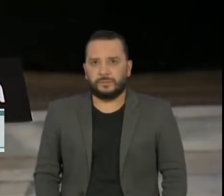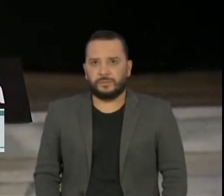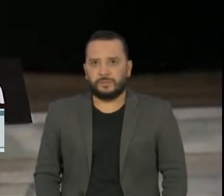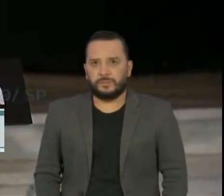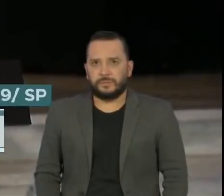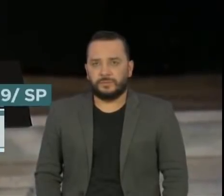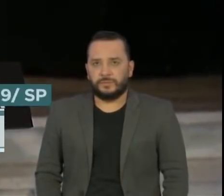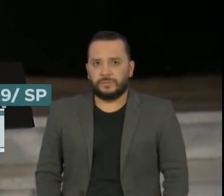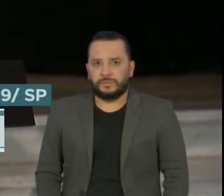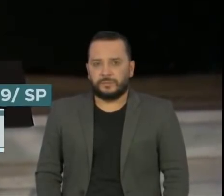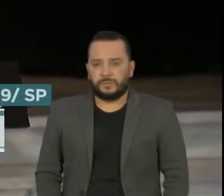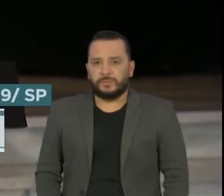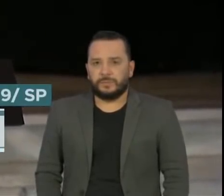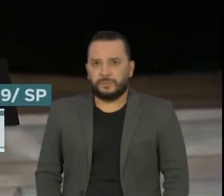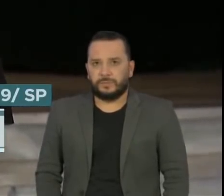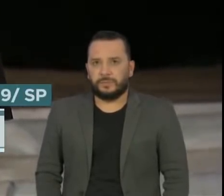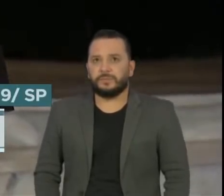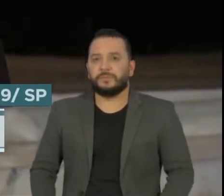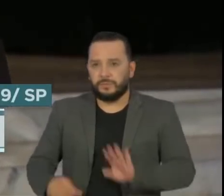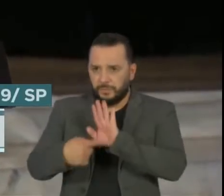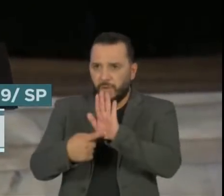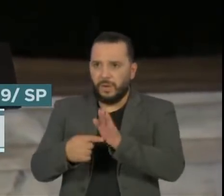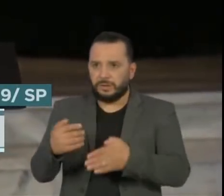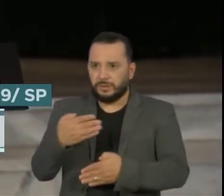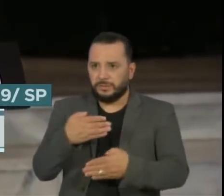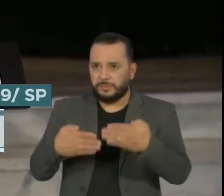Pode apresentar o slide, por favor?